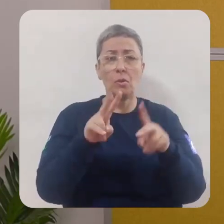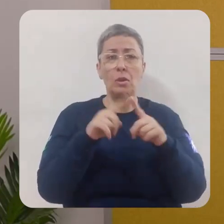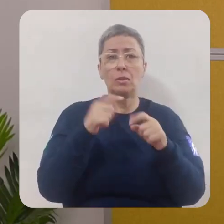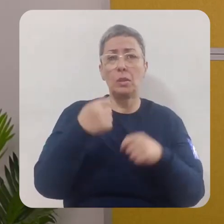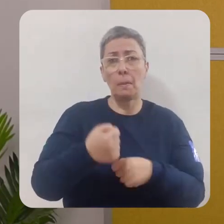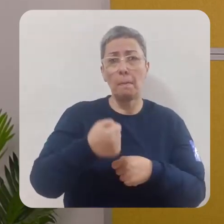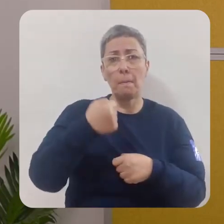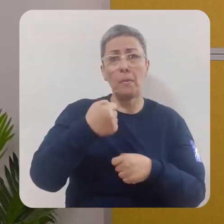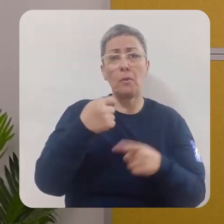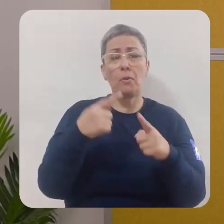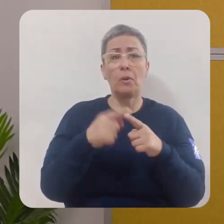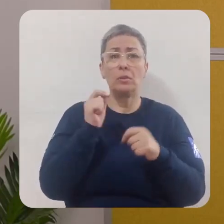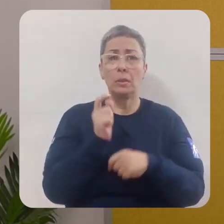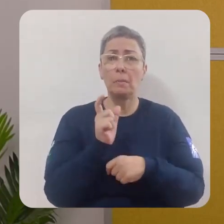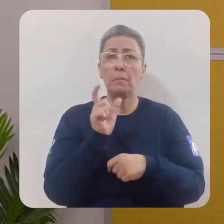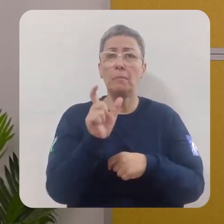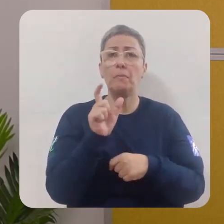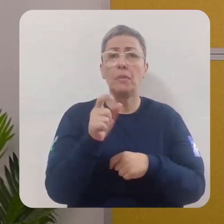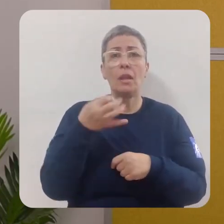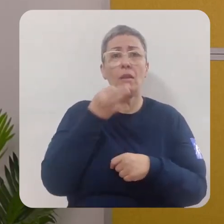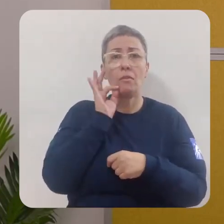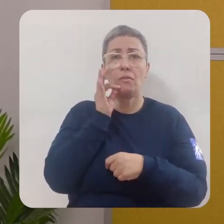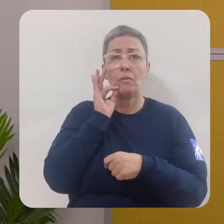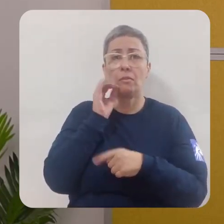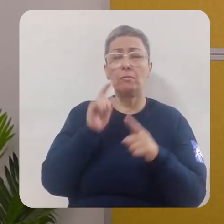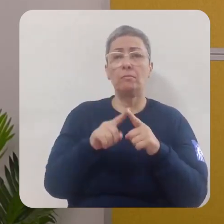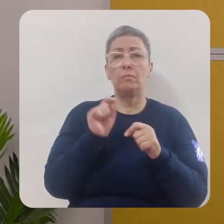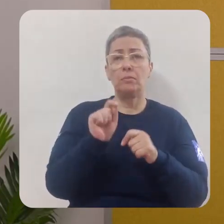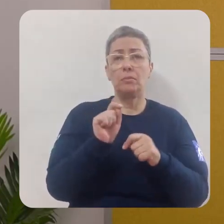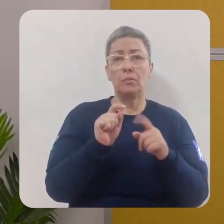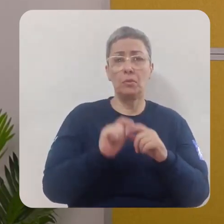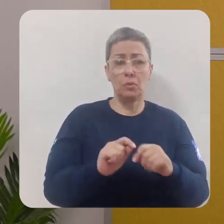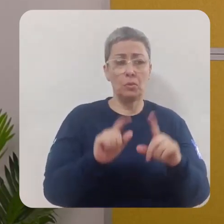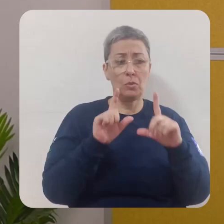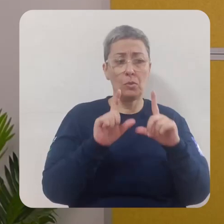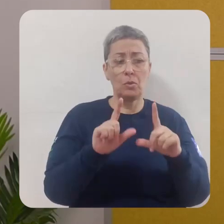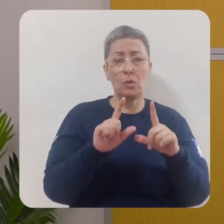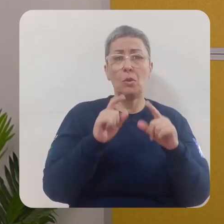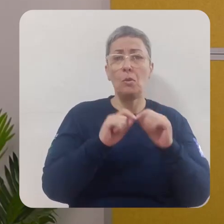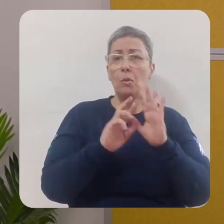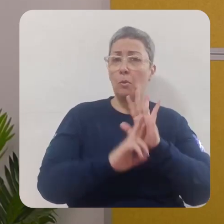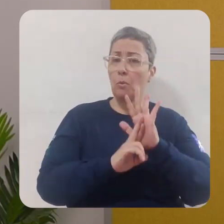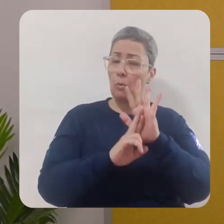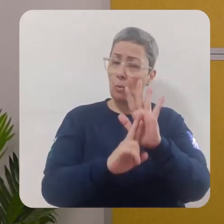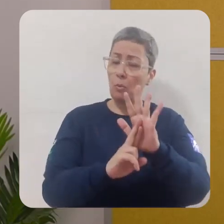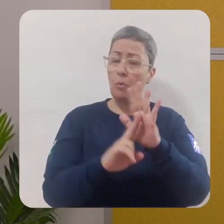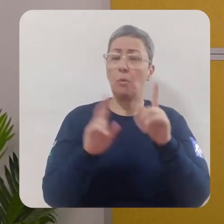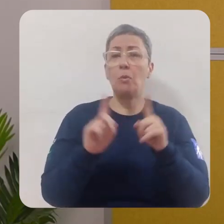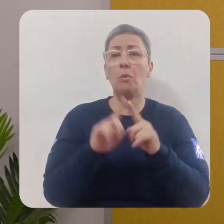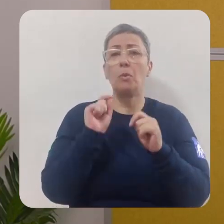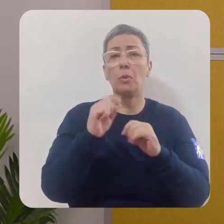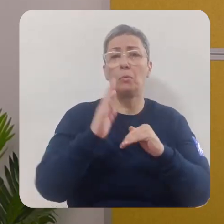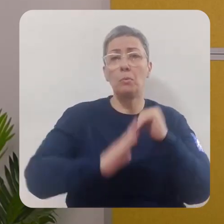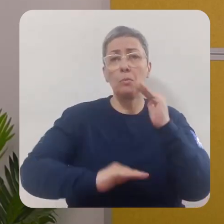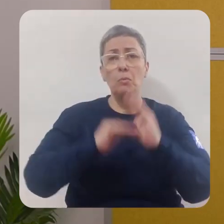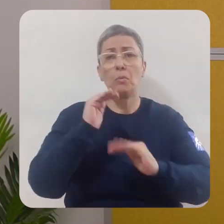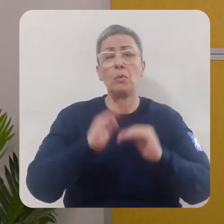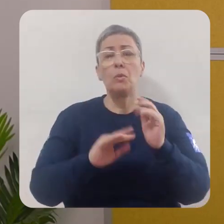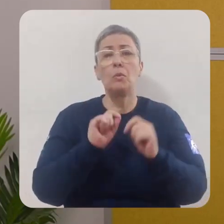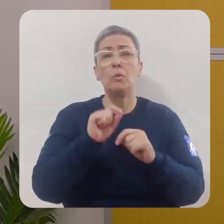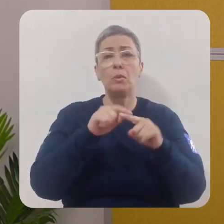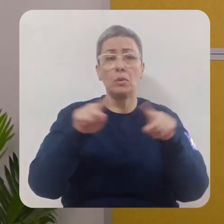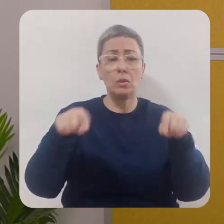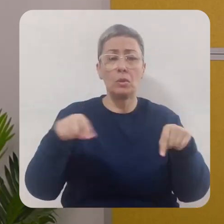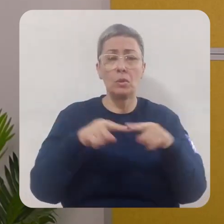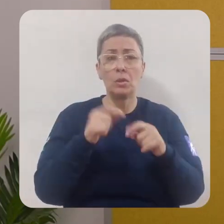visual da caneca, palavra impressa café. Nós temos aqui, representando uma atividade